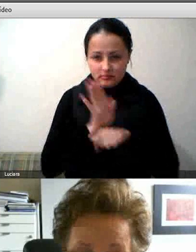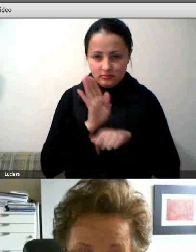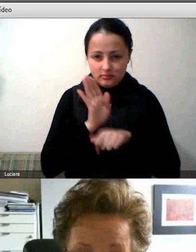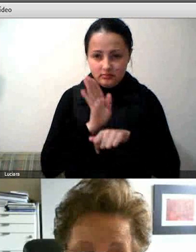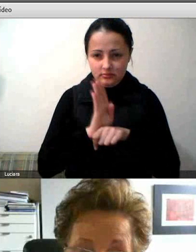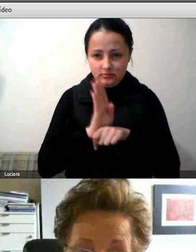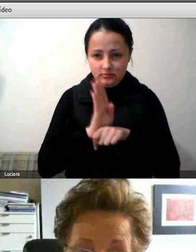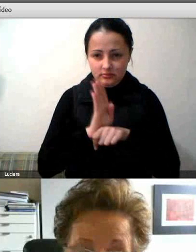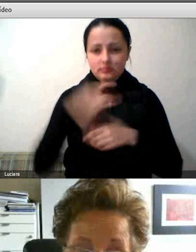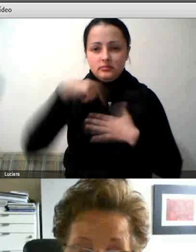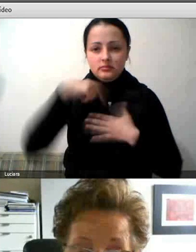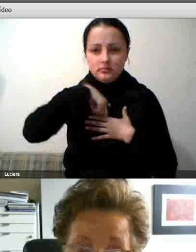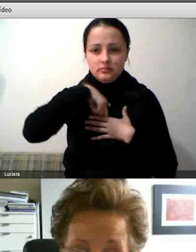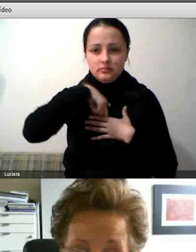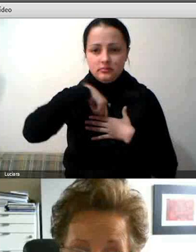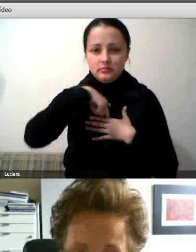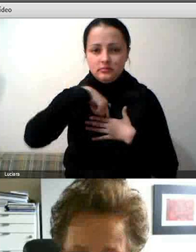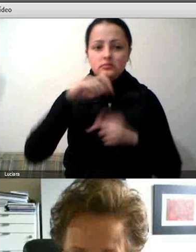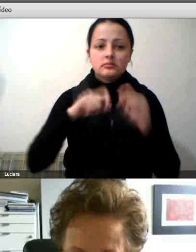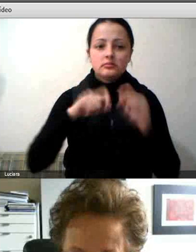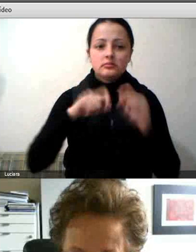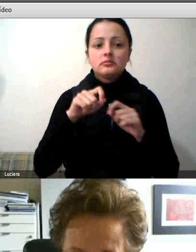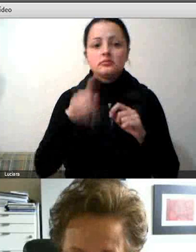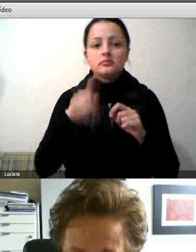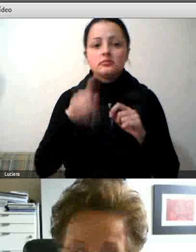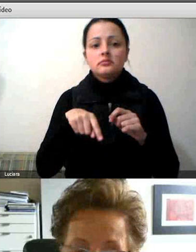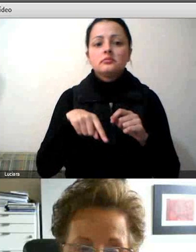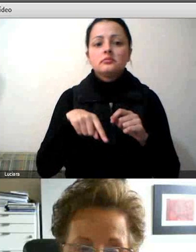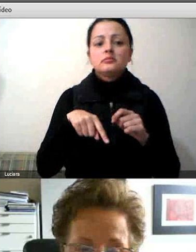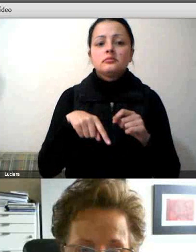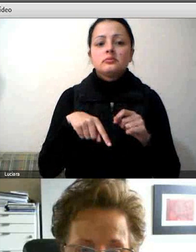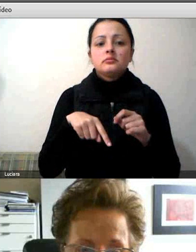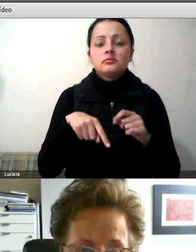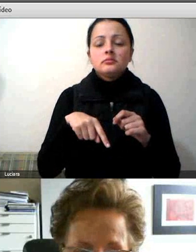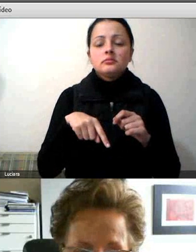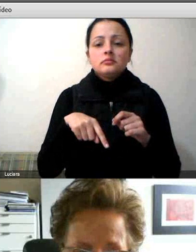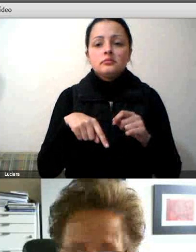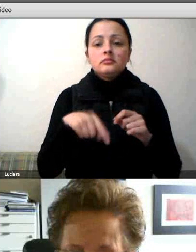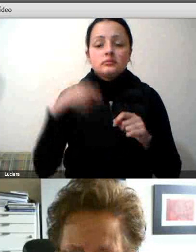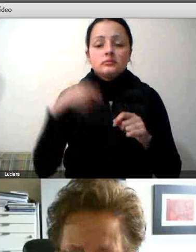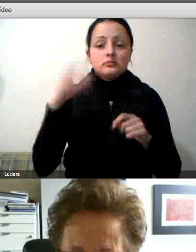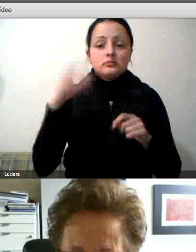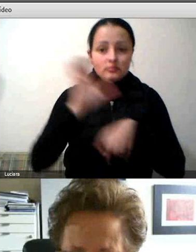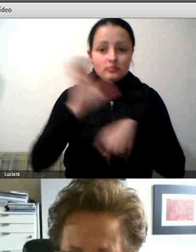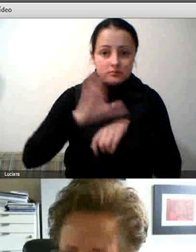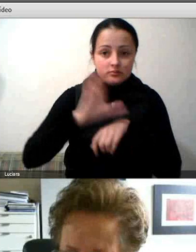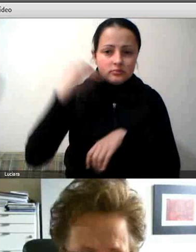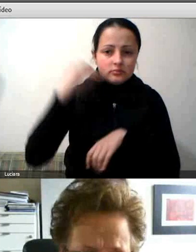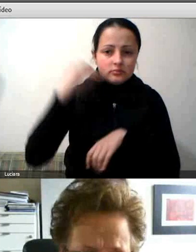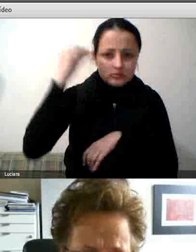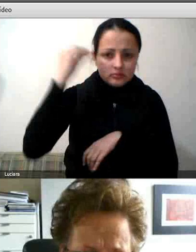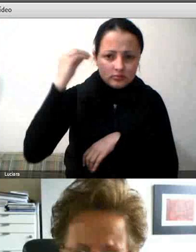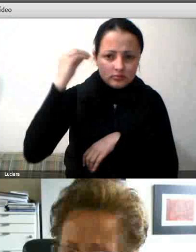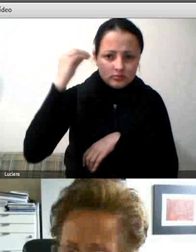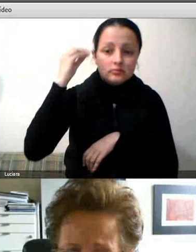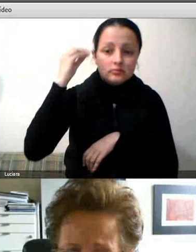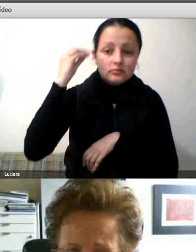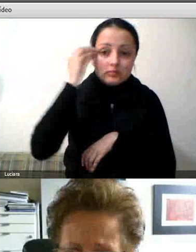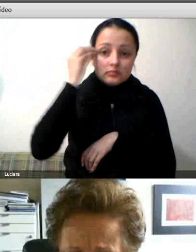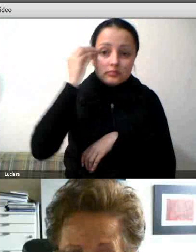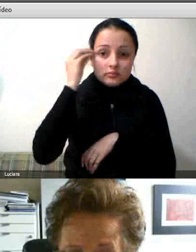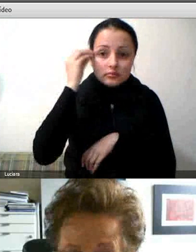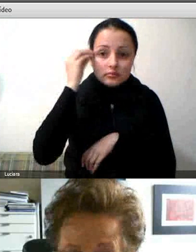proporciona que se dê aprendizagem. Então, é aí que a epistemologia genética, ela é, tem uma